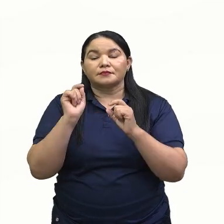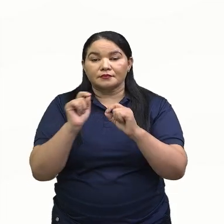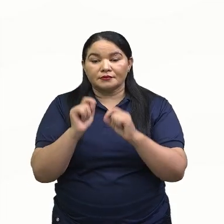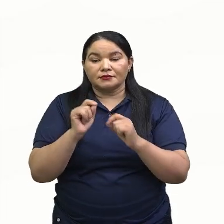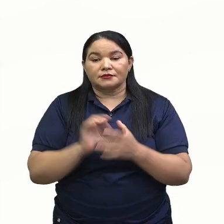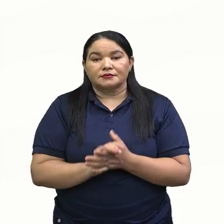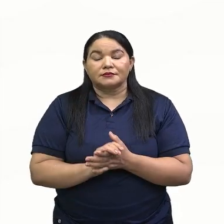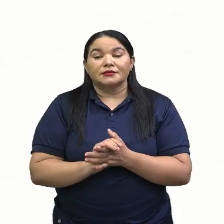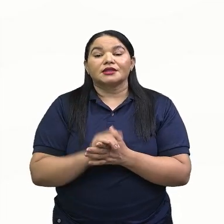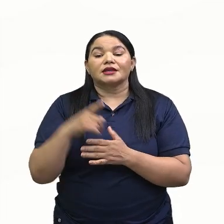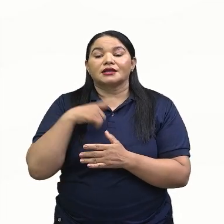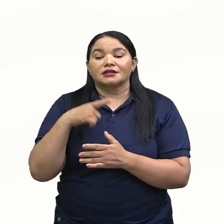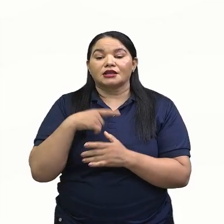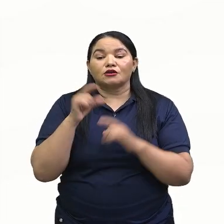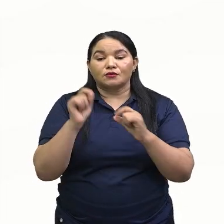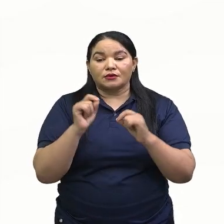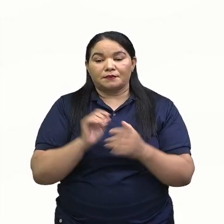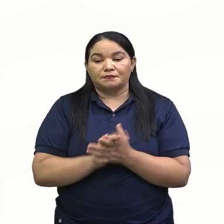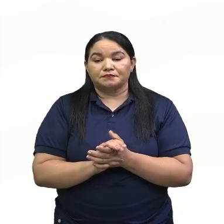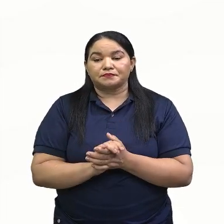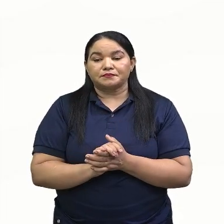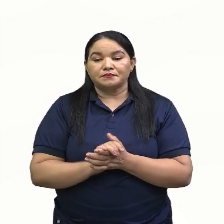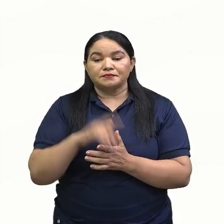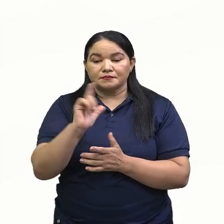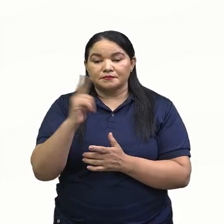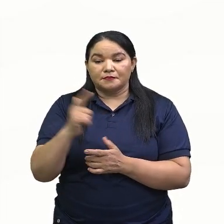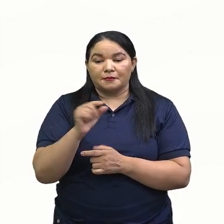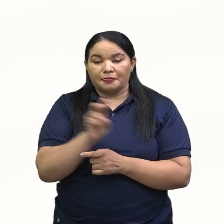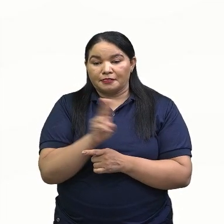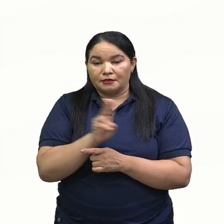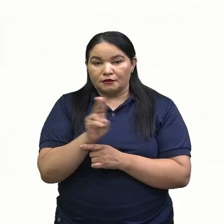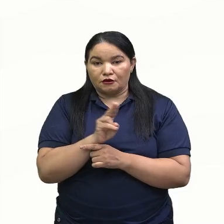e tenho o interruptor.